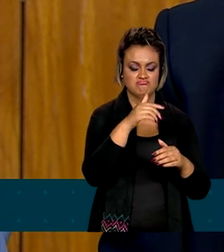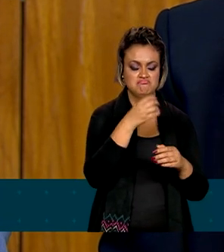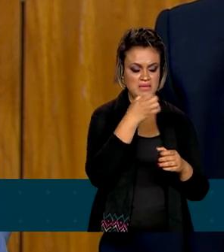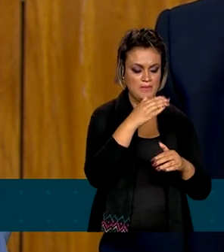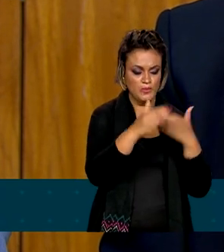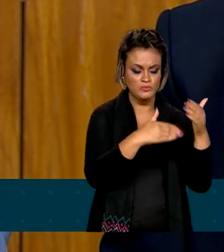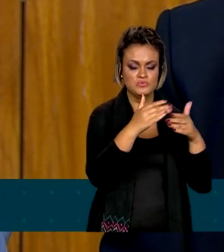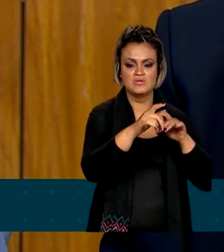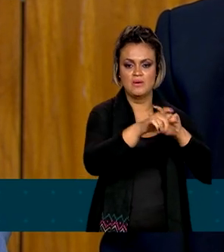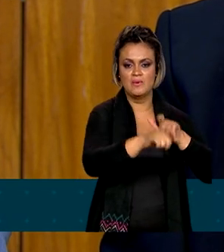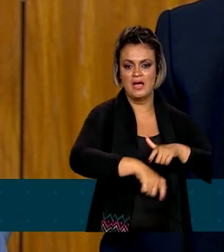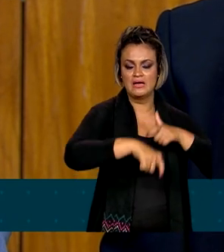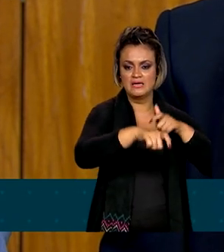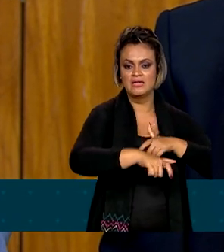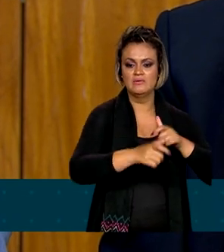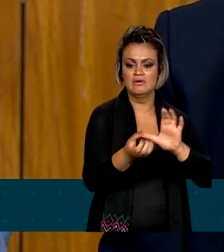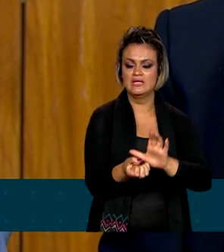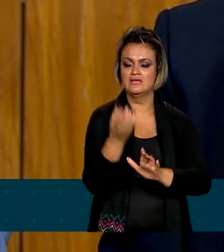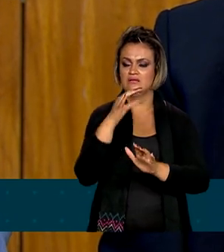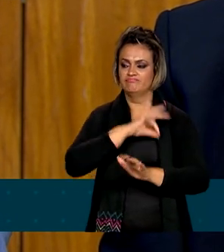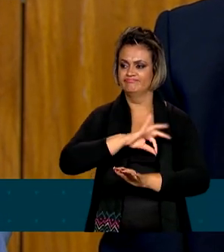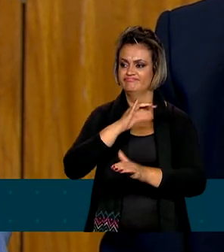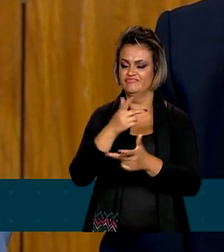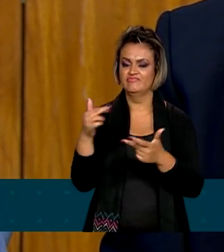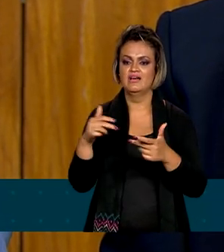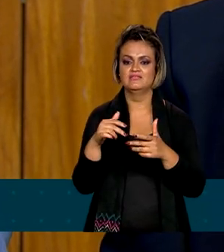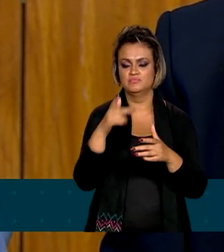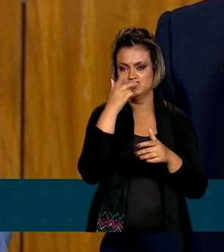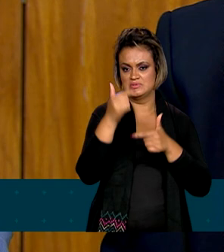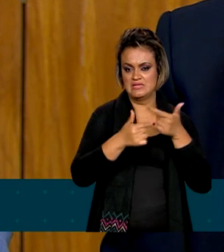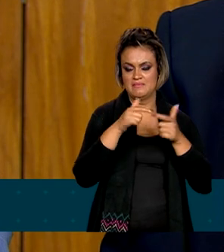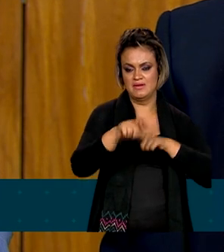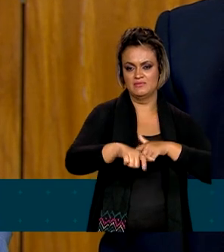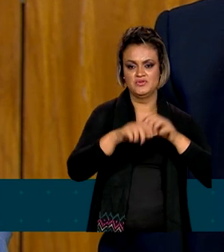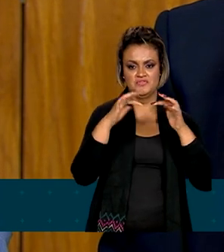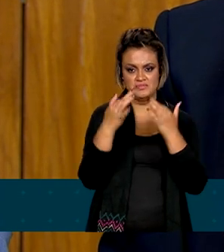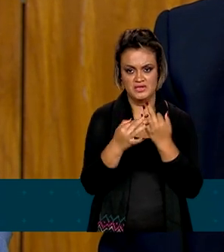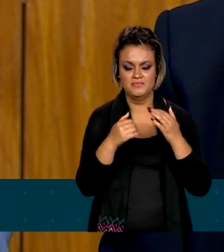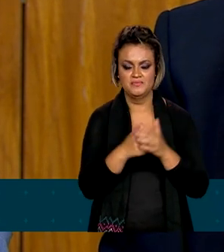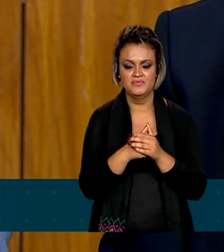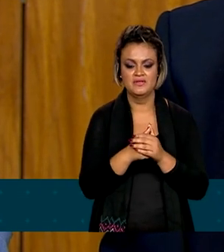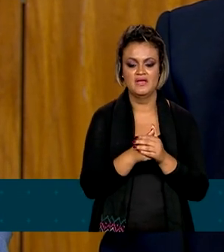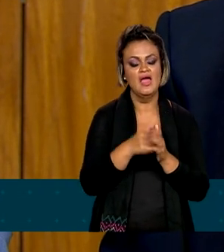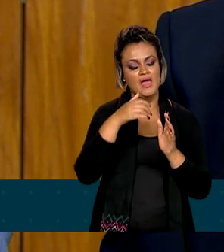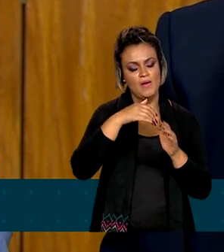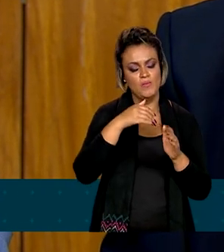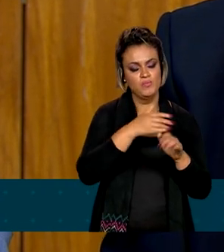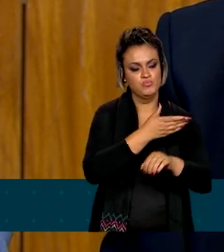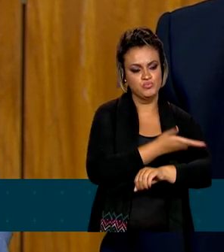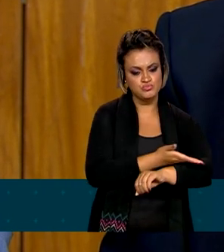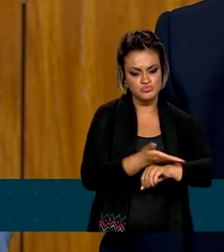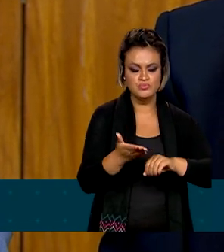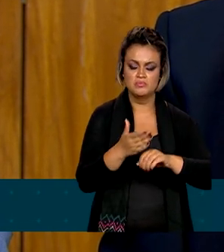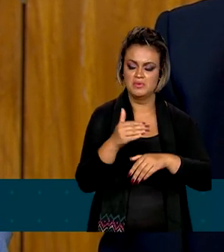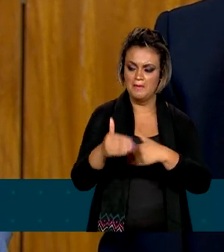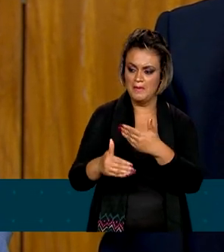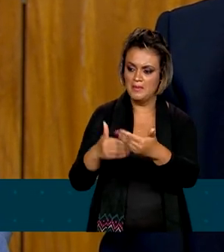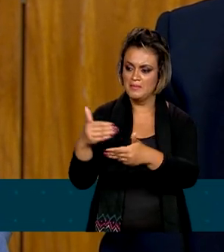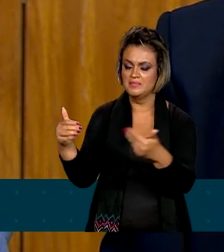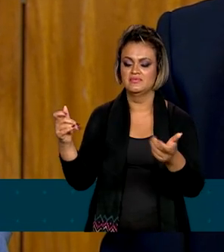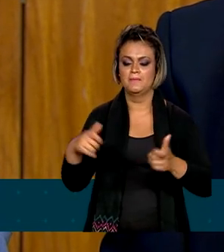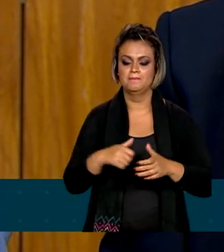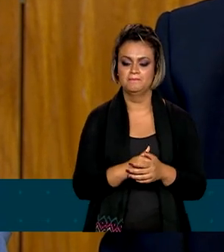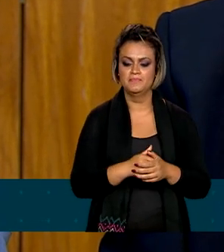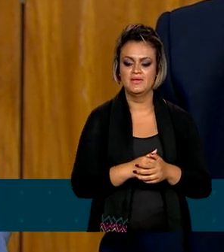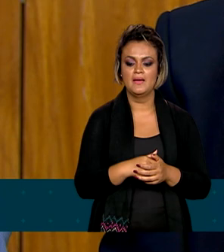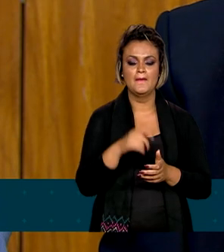agrícola e pela geração de renda para os agricultores familiares. É um círculo virtuoso que é gerado por esse programa.